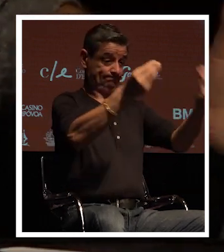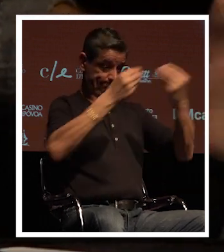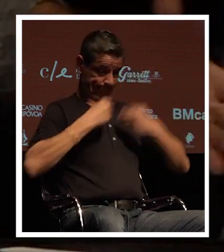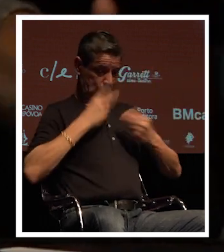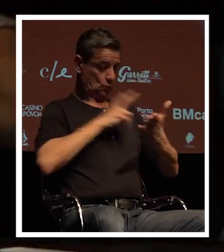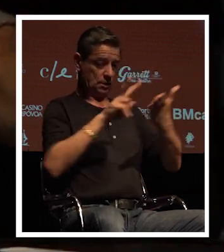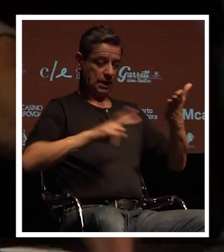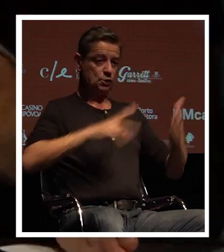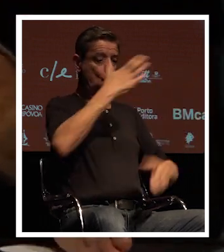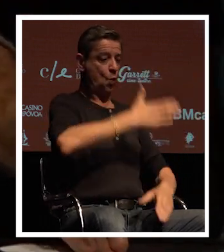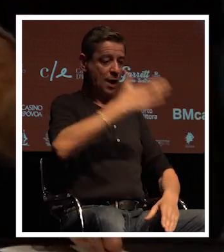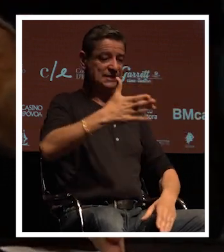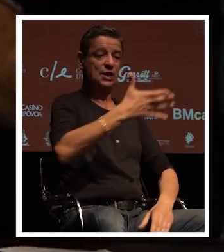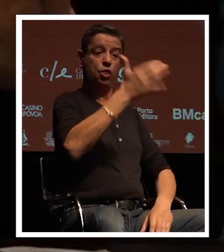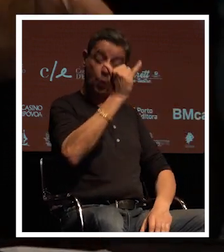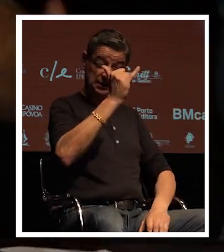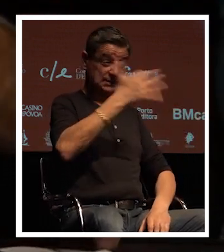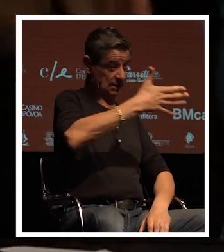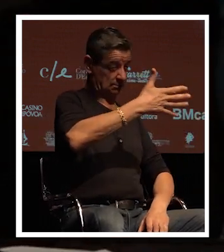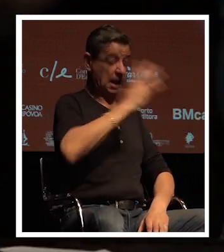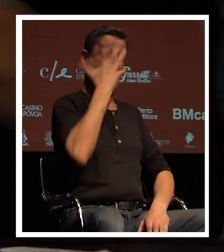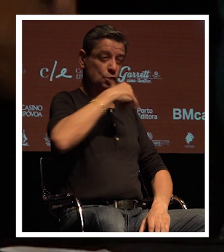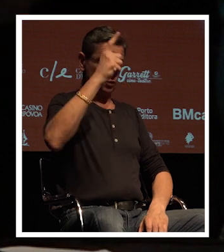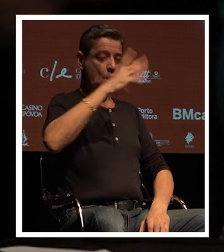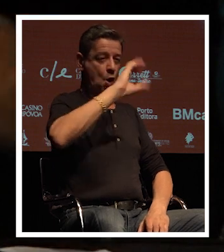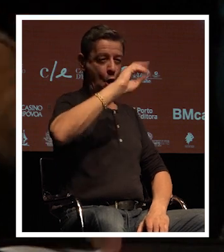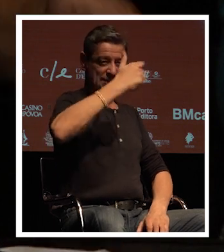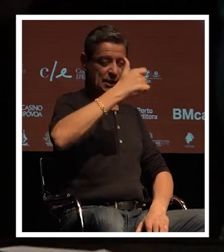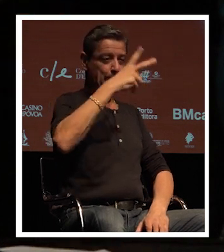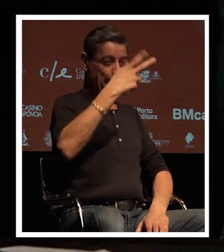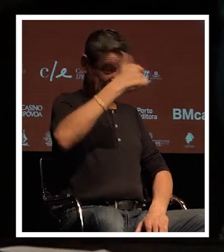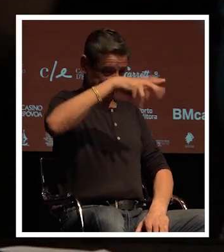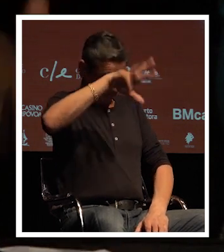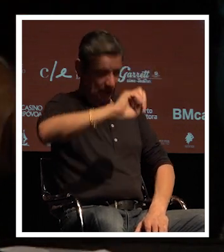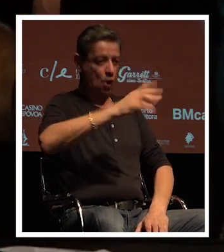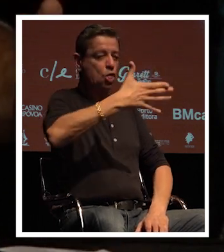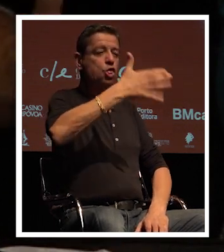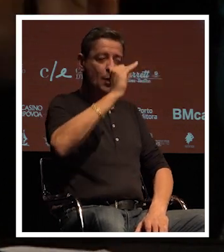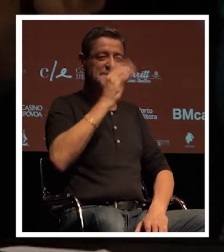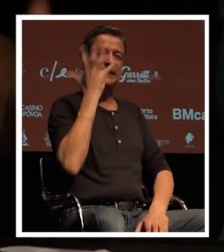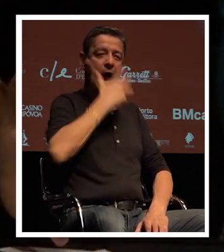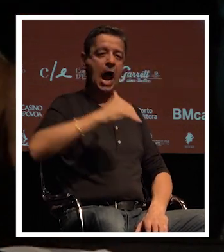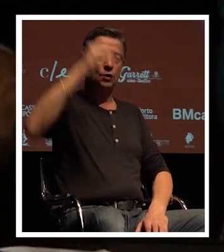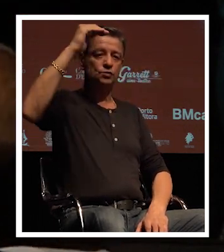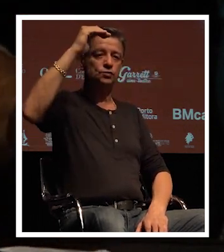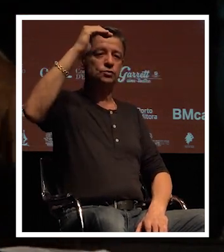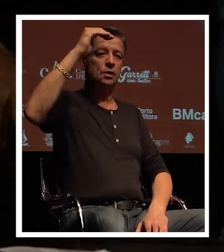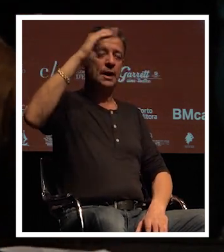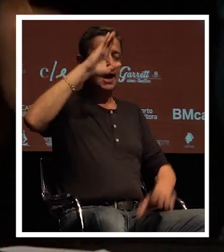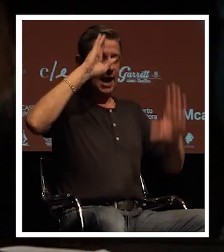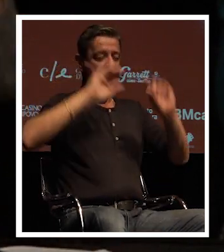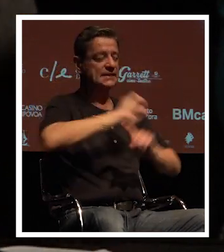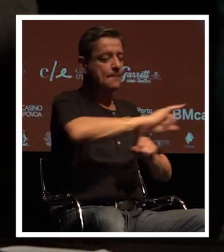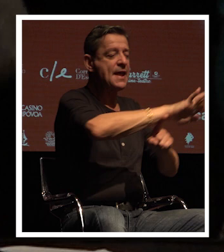para ler tinha eu 11 12 anos sobre Auschwitz com fotografias de Auschwitz 12 anos nunca mais esqueci talvez tenha sido essa a minha formação